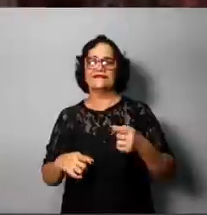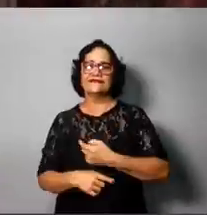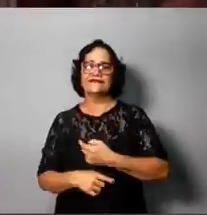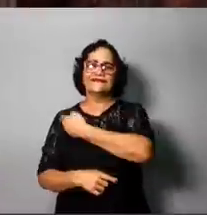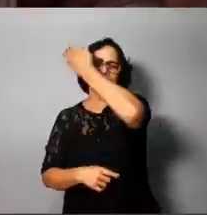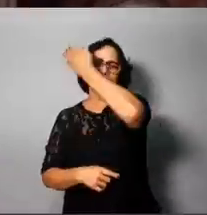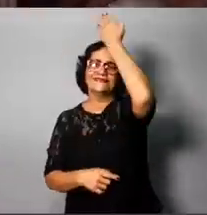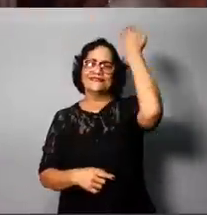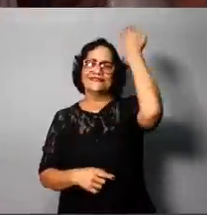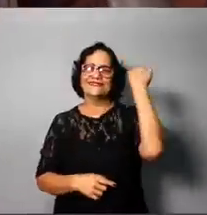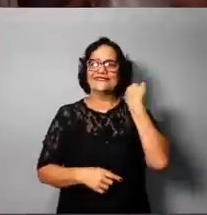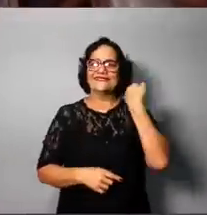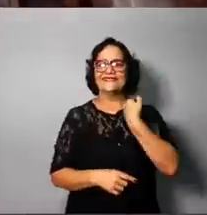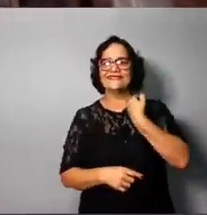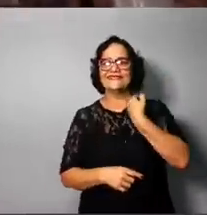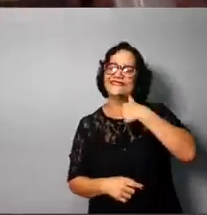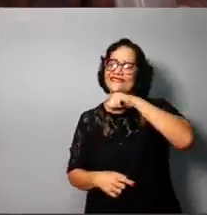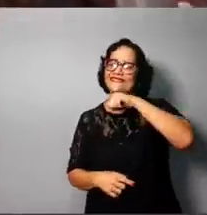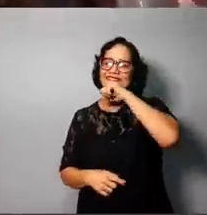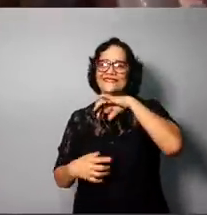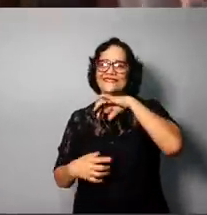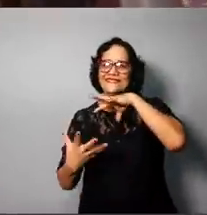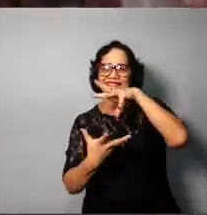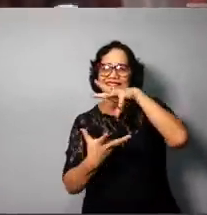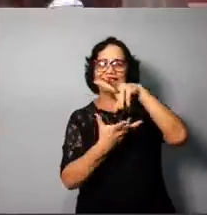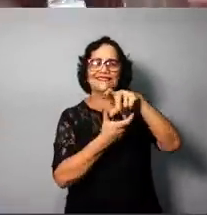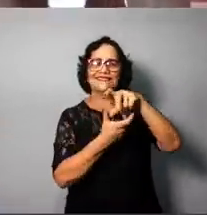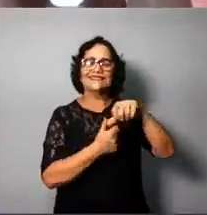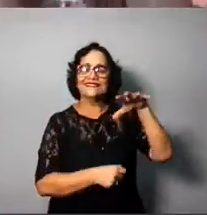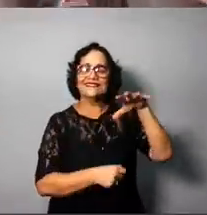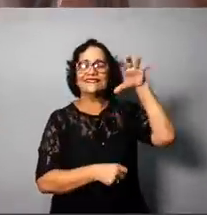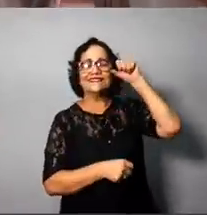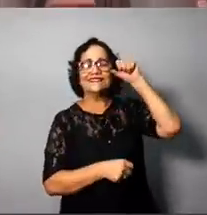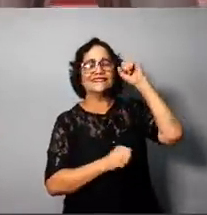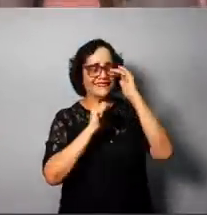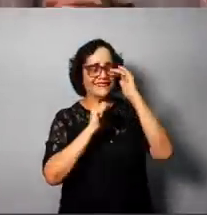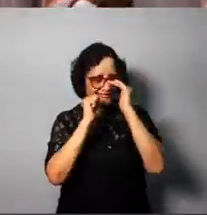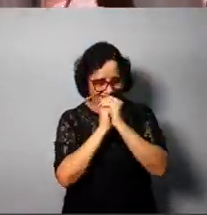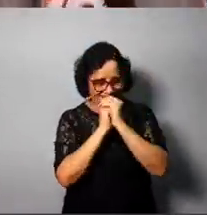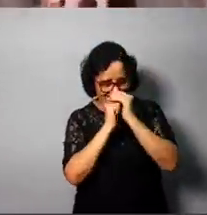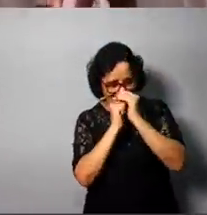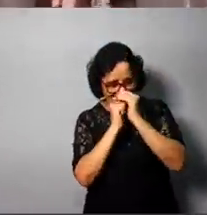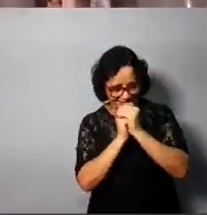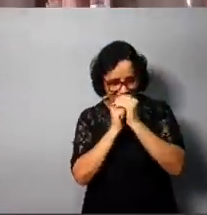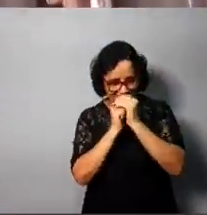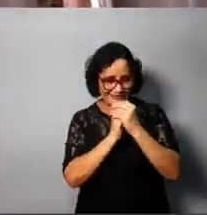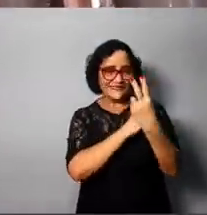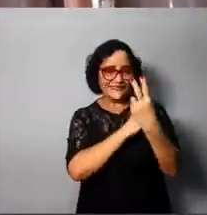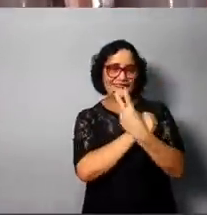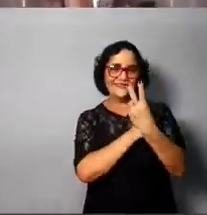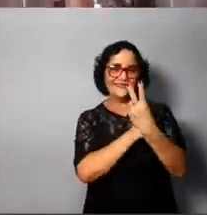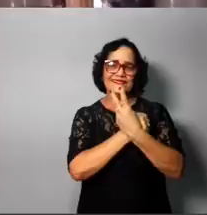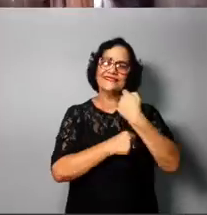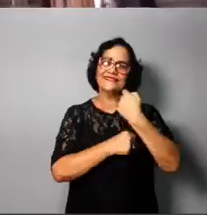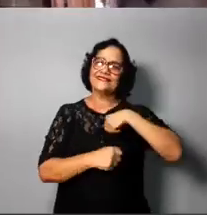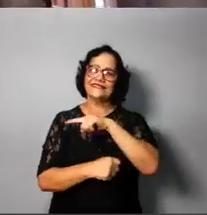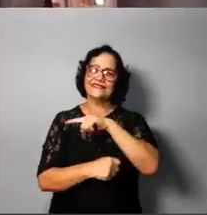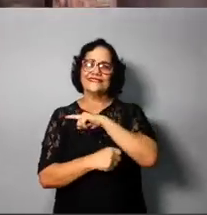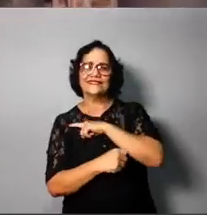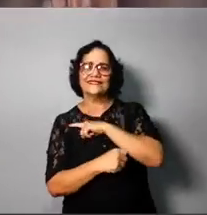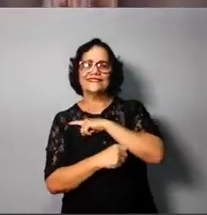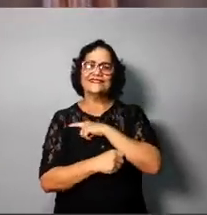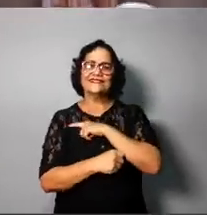Maria, mãe do universo, escuta esta prece e ora por nós. Que